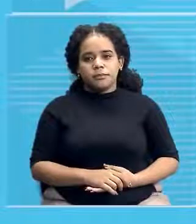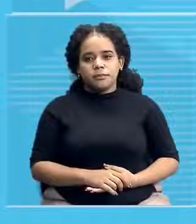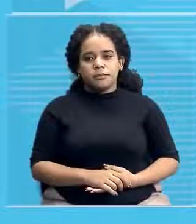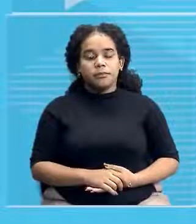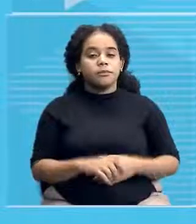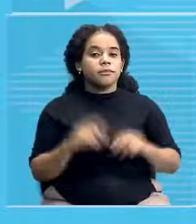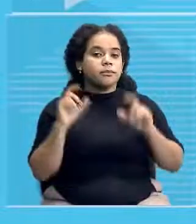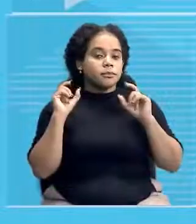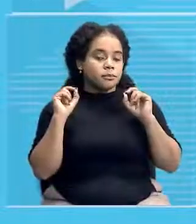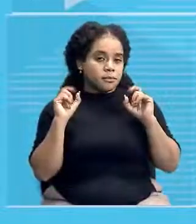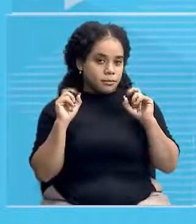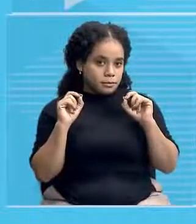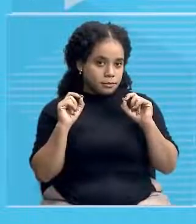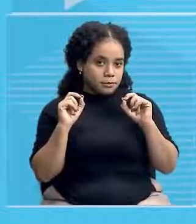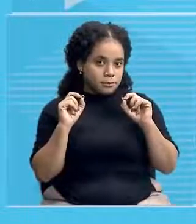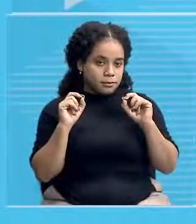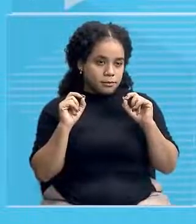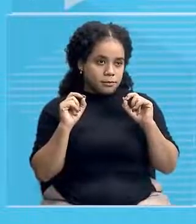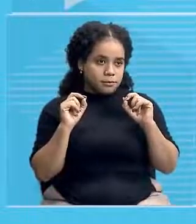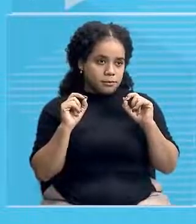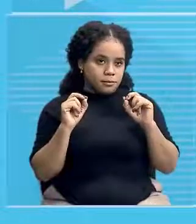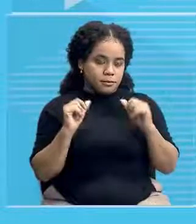que